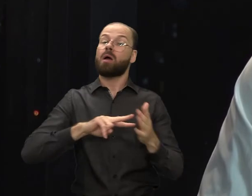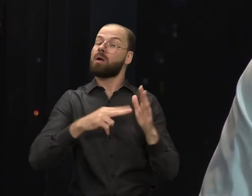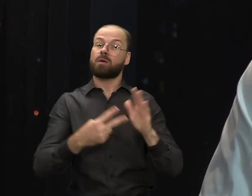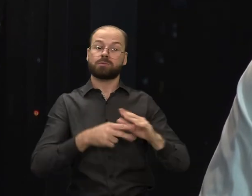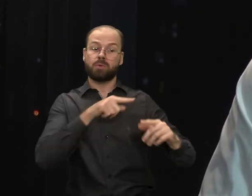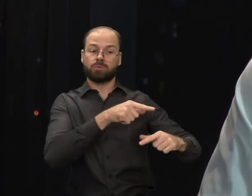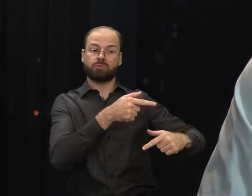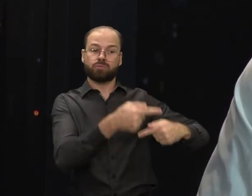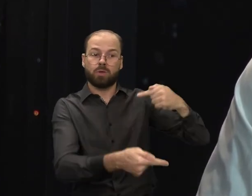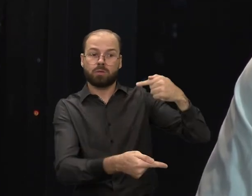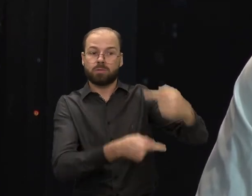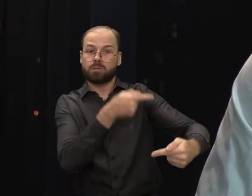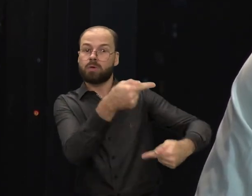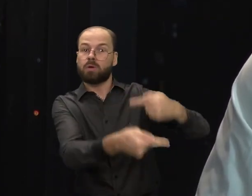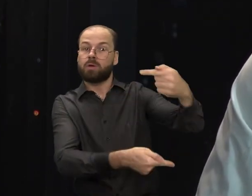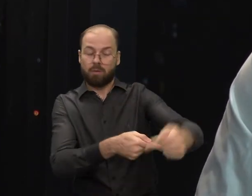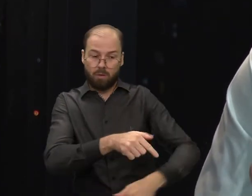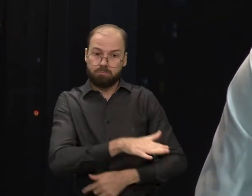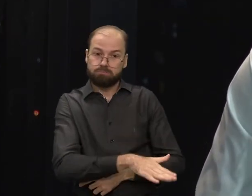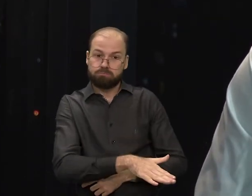de pessoas, né,